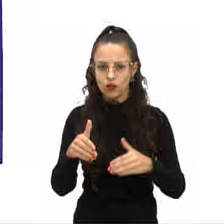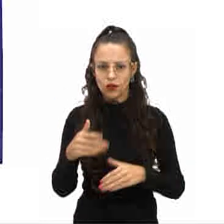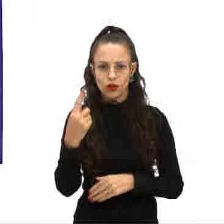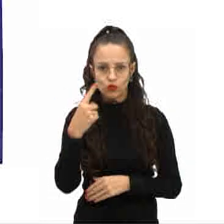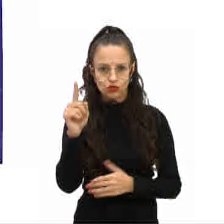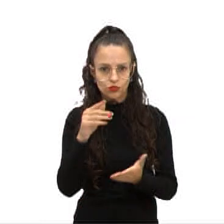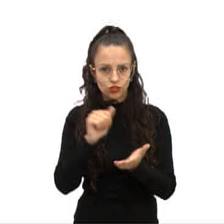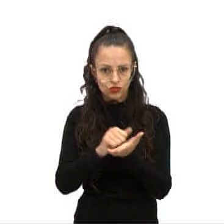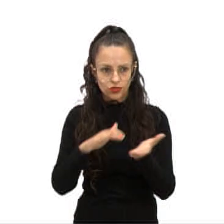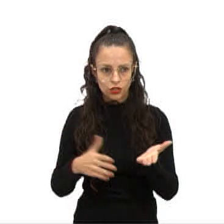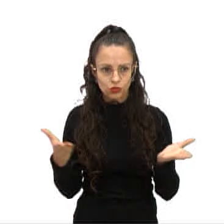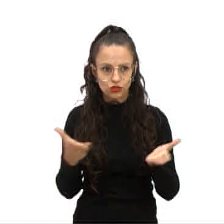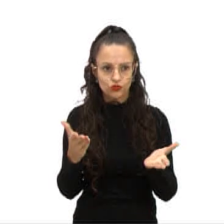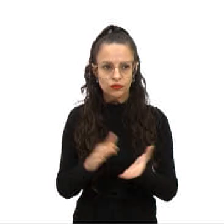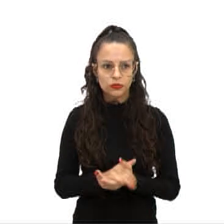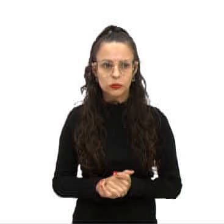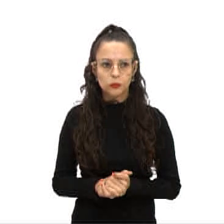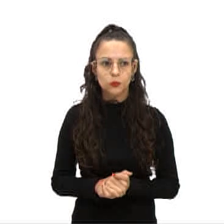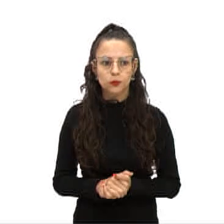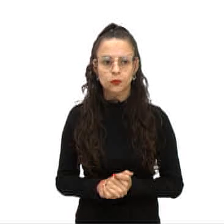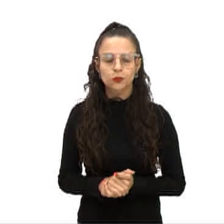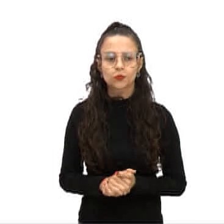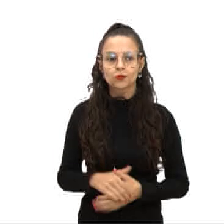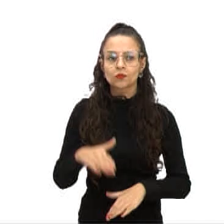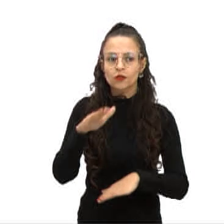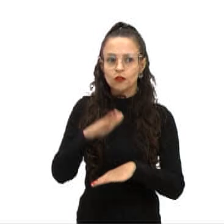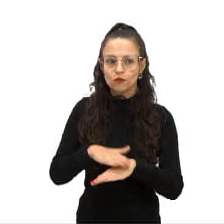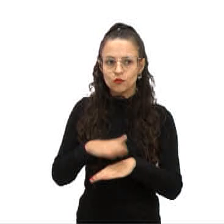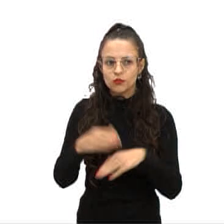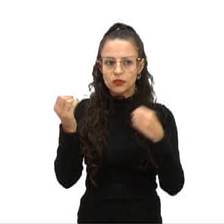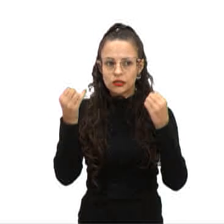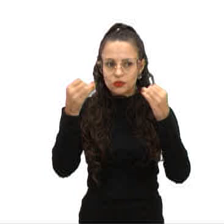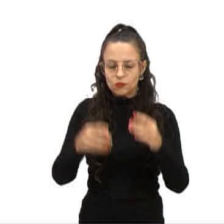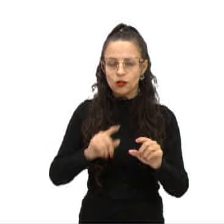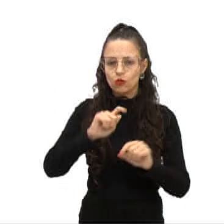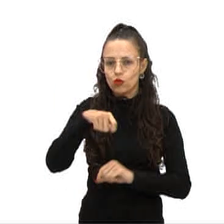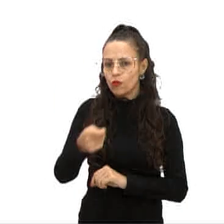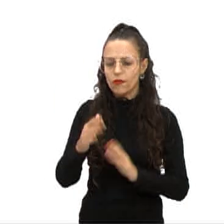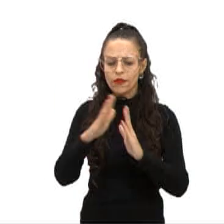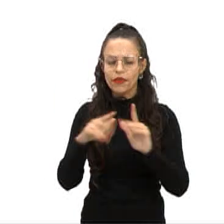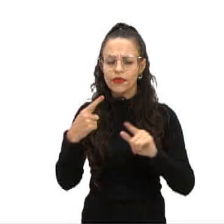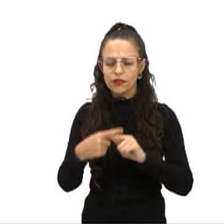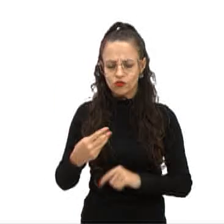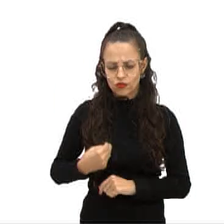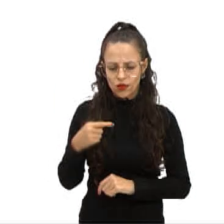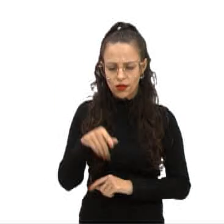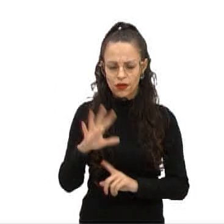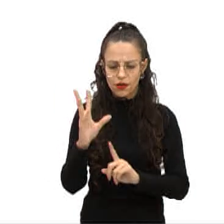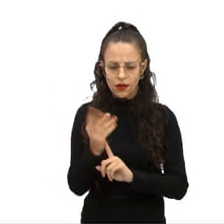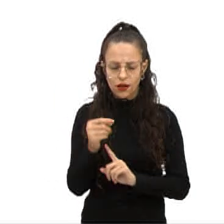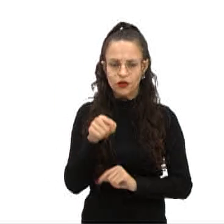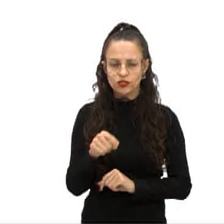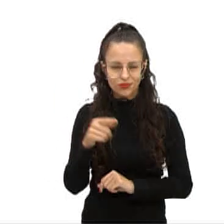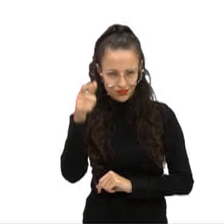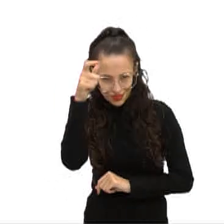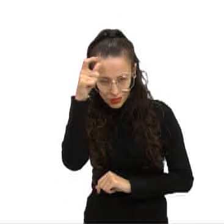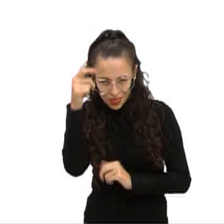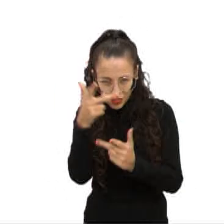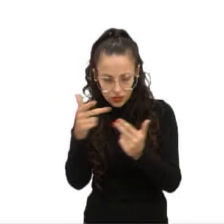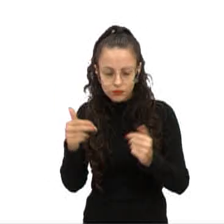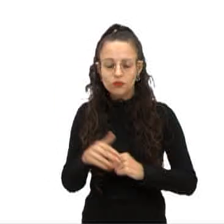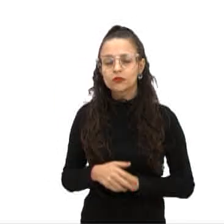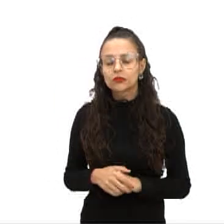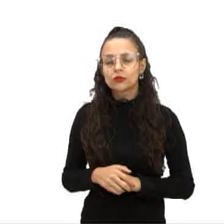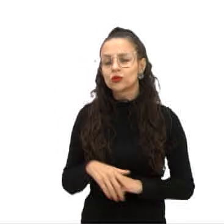última atividade de hoje, pessoal. Então vamos lá. Traça a concepção da igreja presente na arte medieval, lembra da ideia do Satanás, tudo.